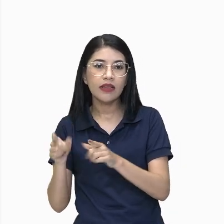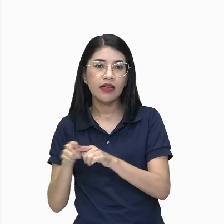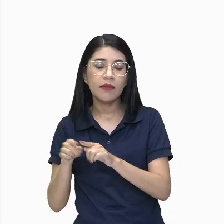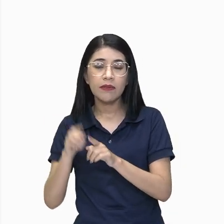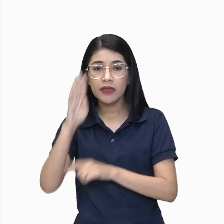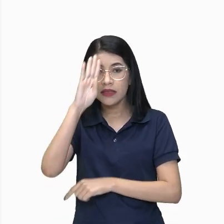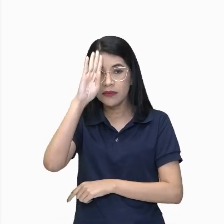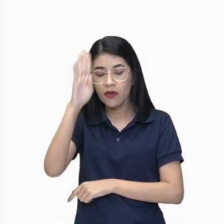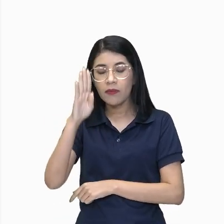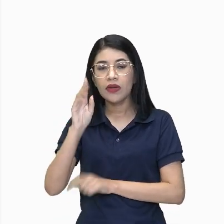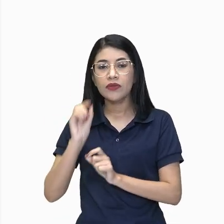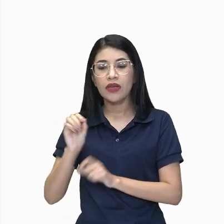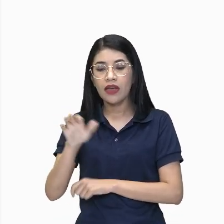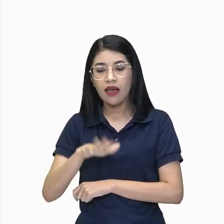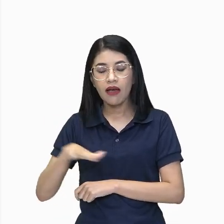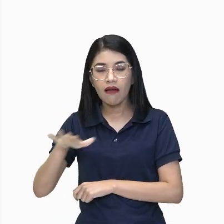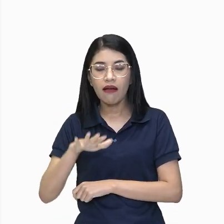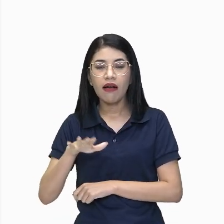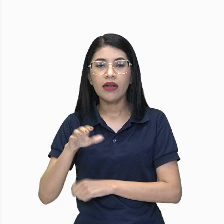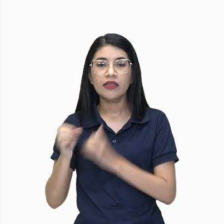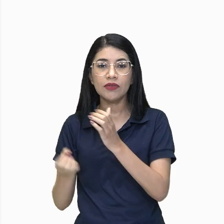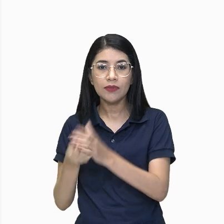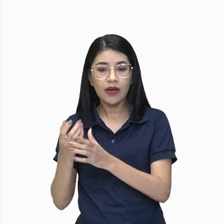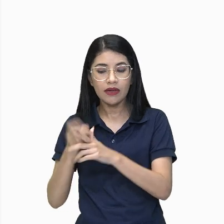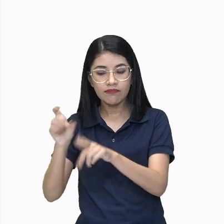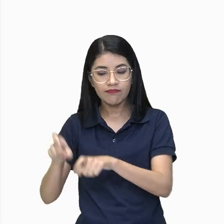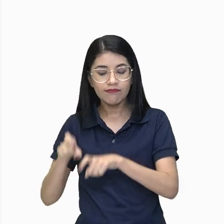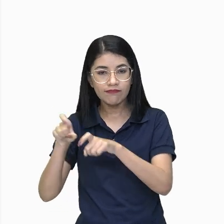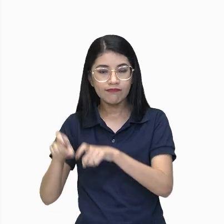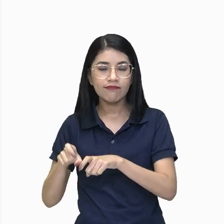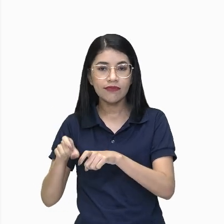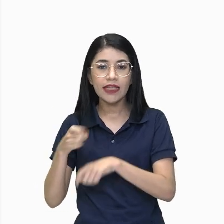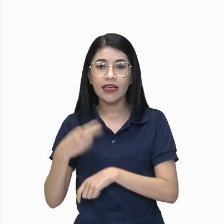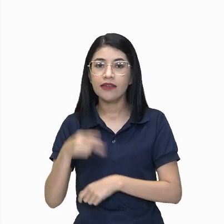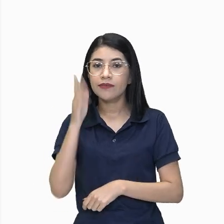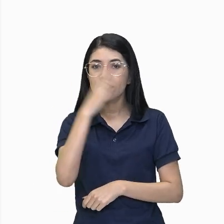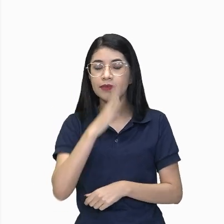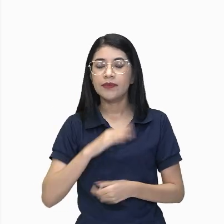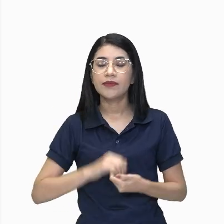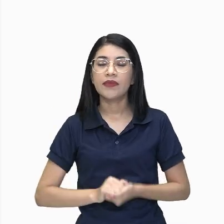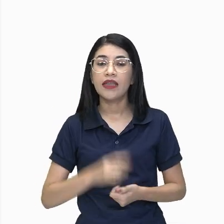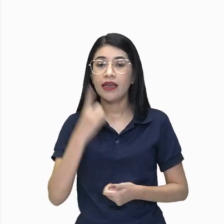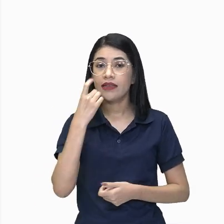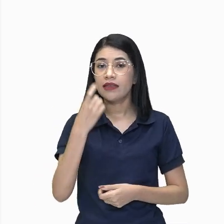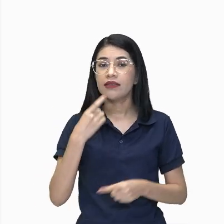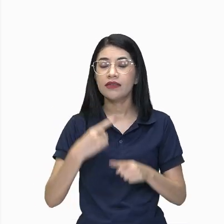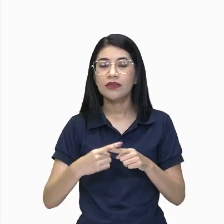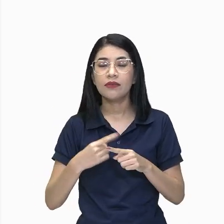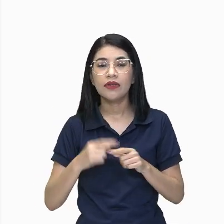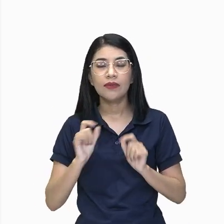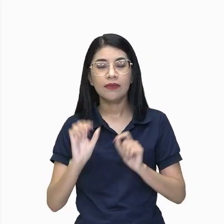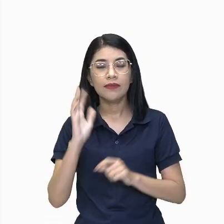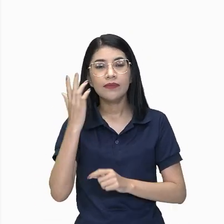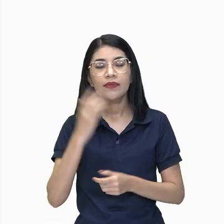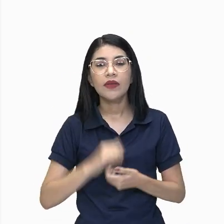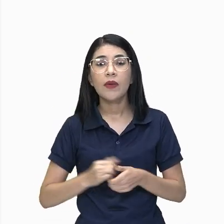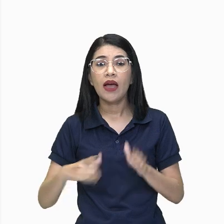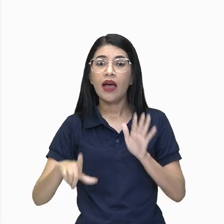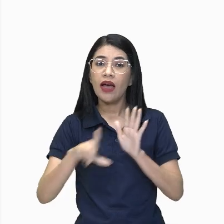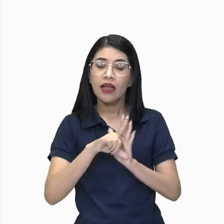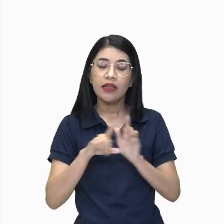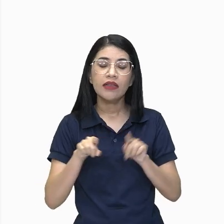terra aqui no Brasil. Isso aqui é interessantíssimo, tá, gente? Porque essa lei ajudou